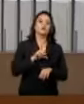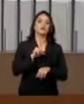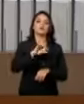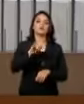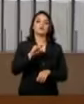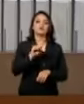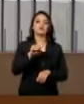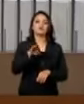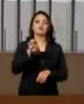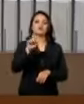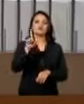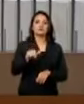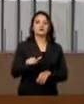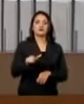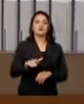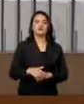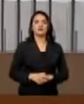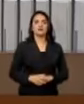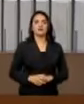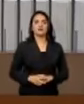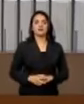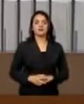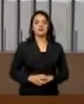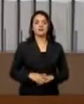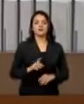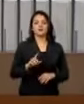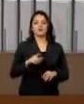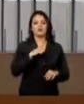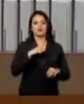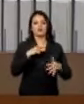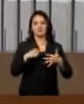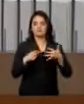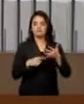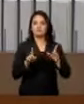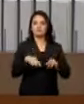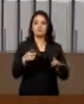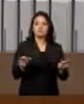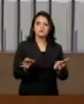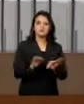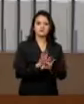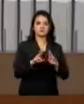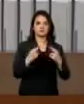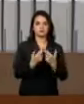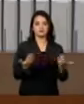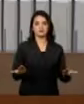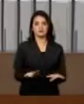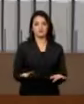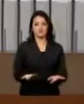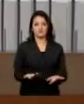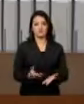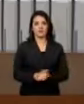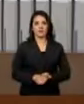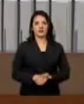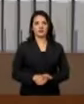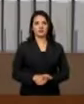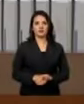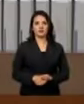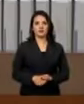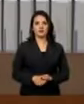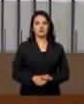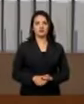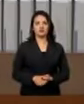vice-procurador-geral da República, e, com isso, encerraremos a sessão de hoje. Inicio, então, passando a